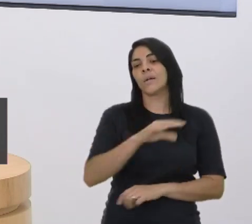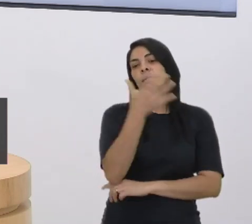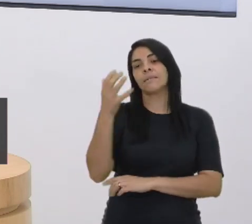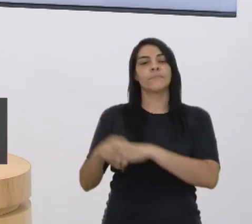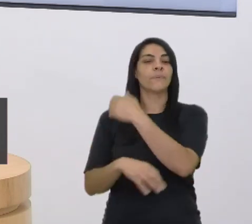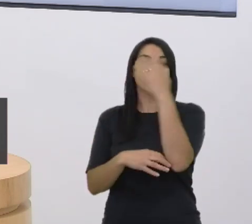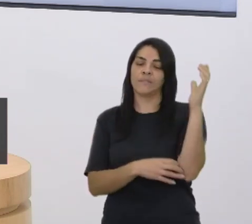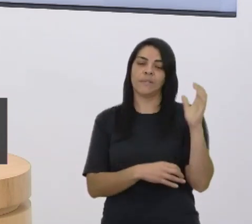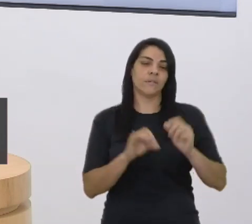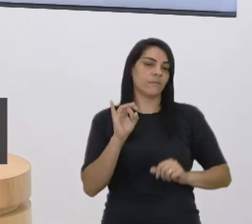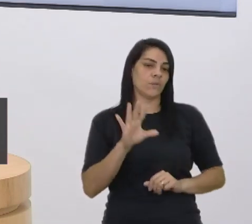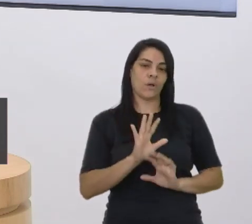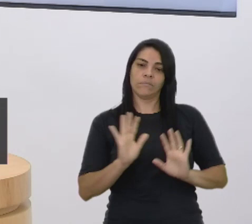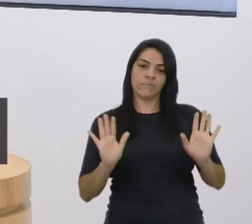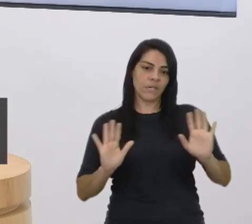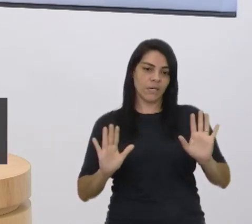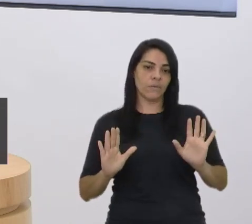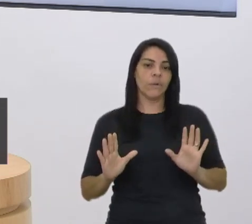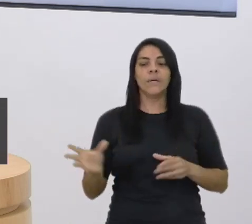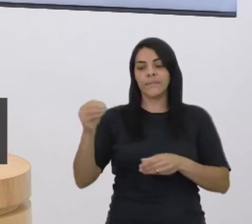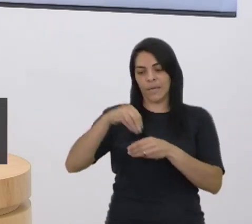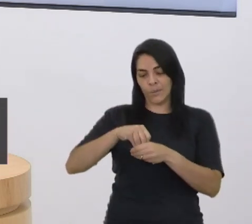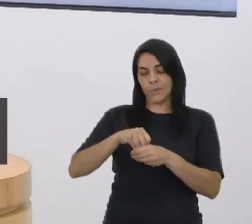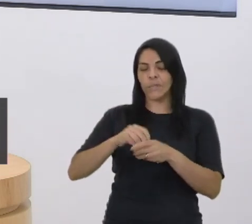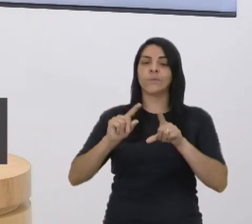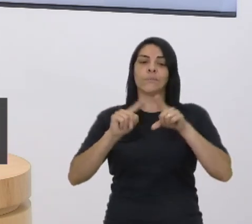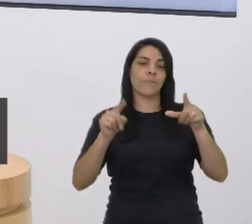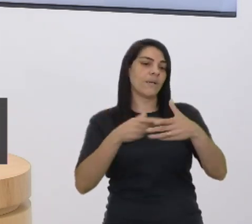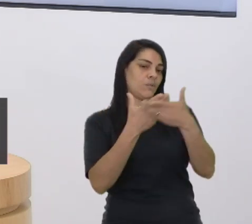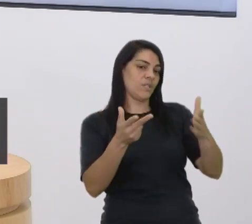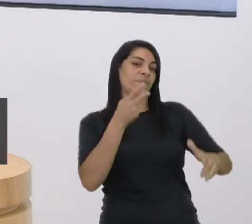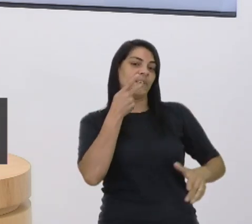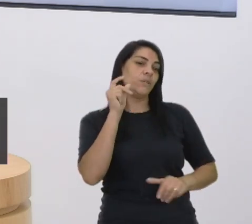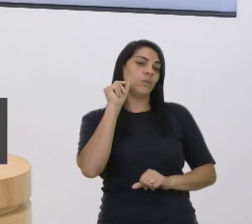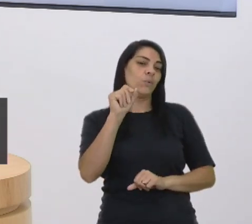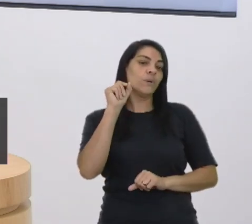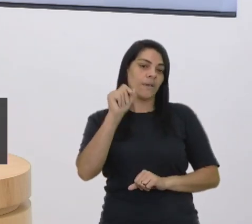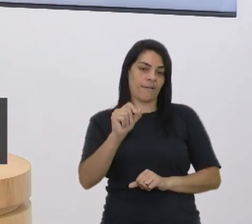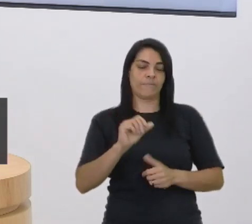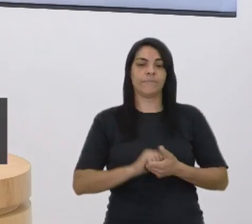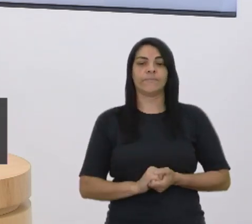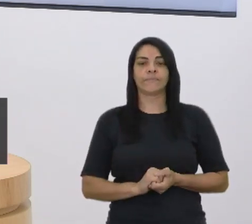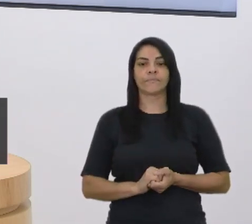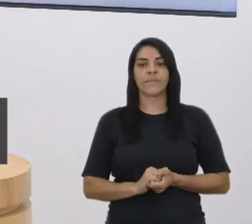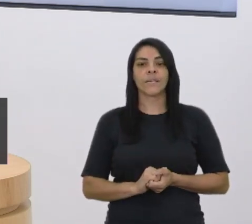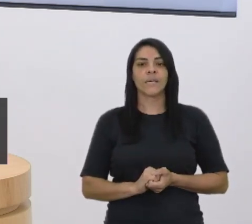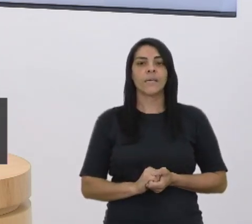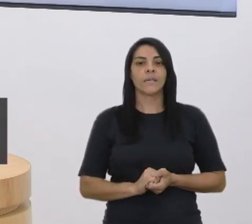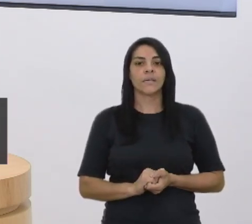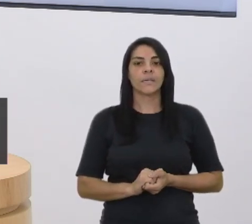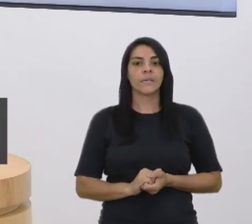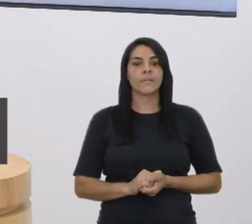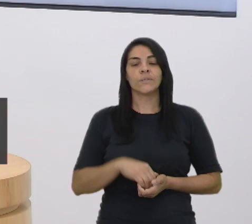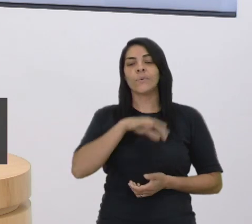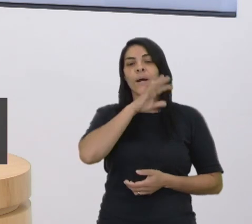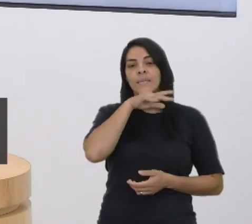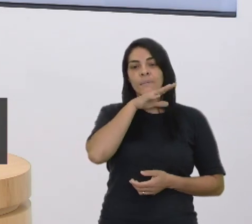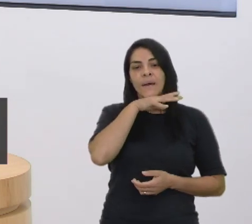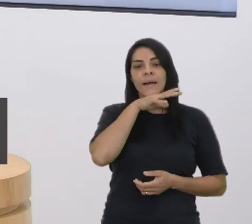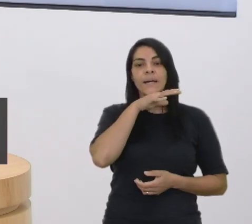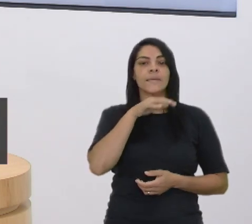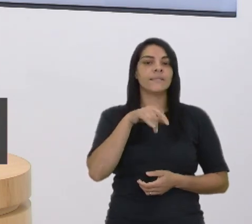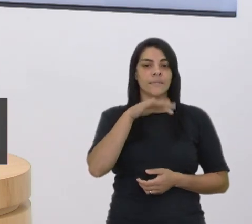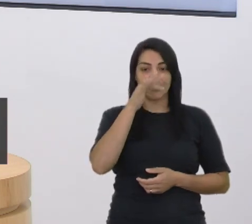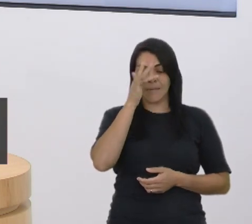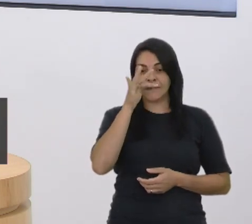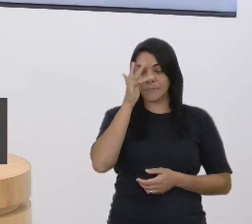eles super estão incluídos nisso. Mas a gente também está falando do complexo de animais, tá? Plantas, obviamente,